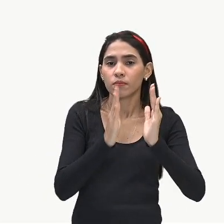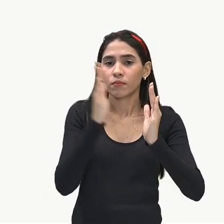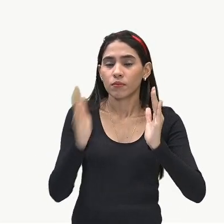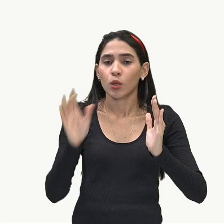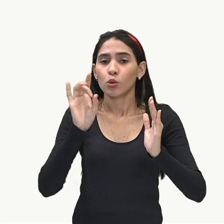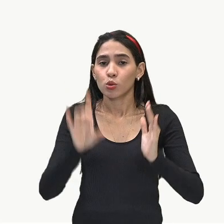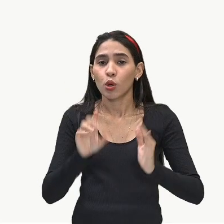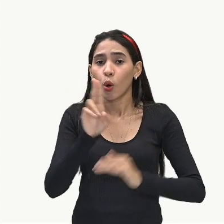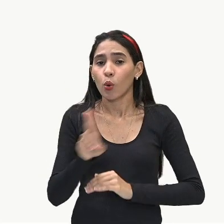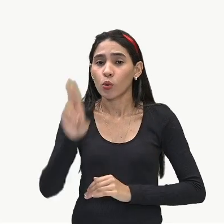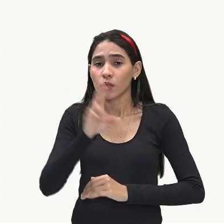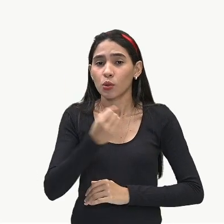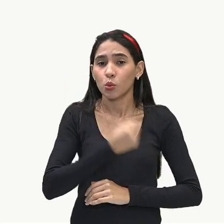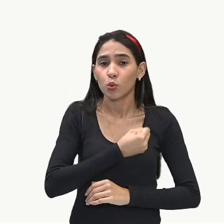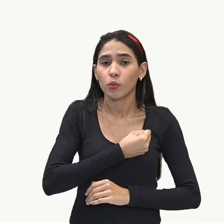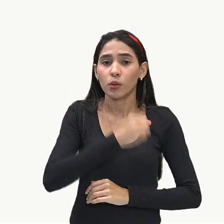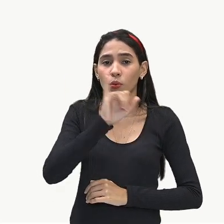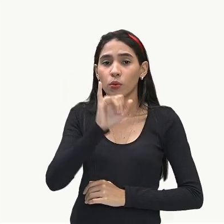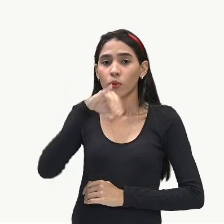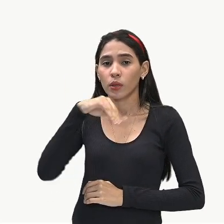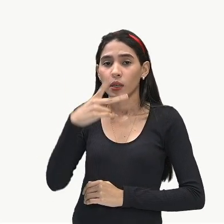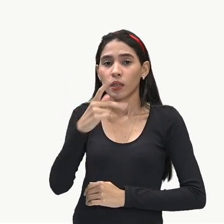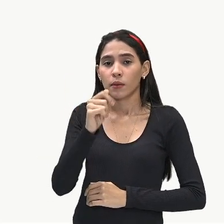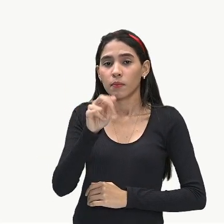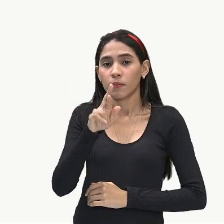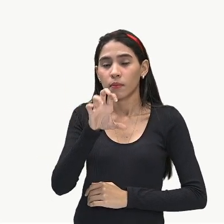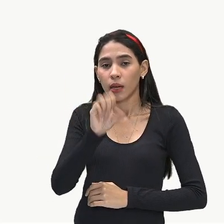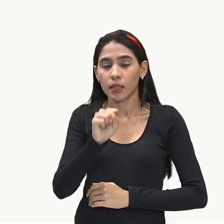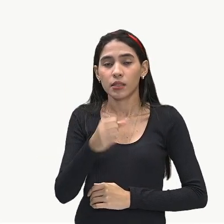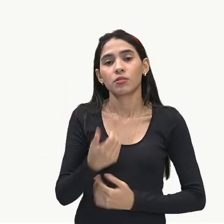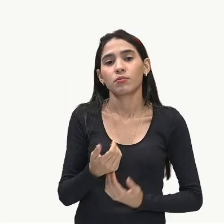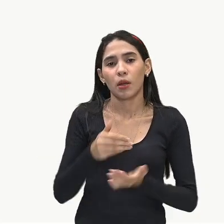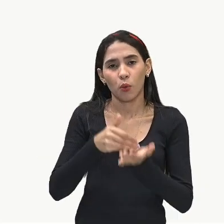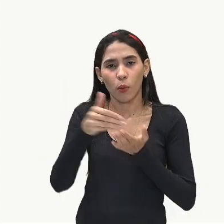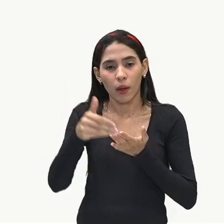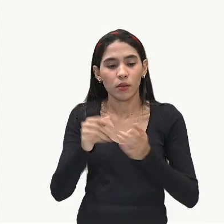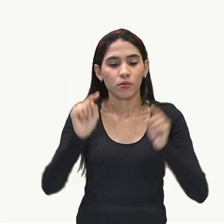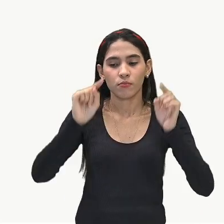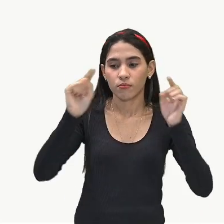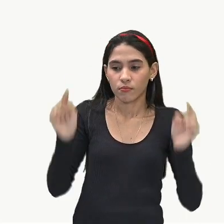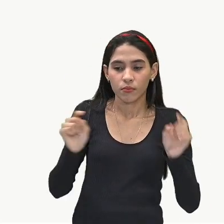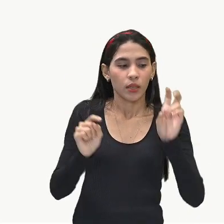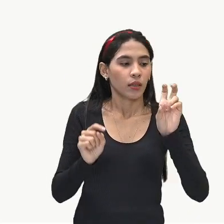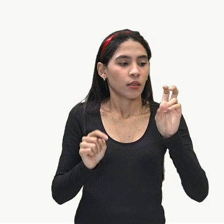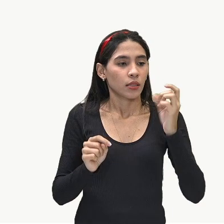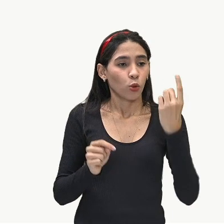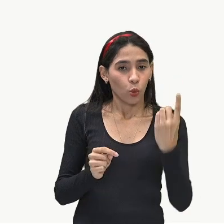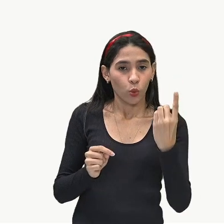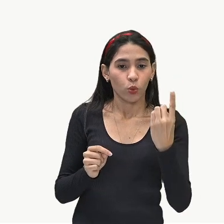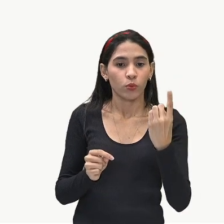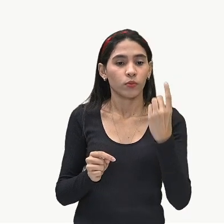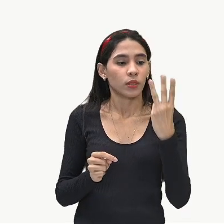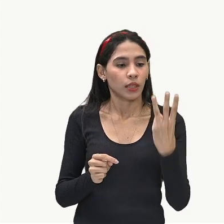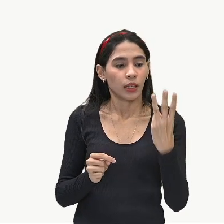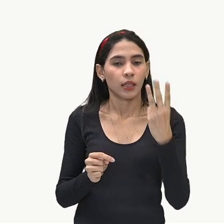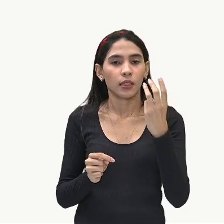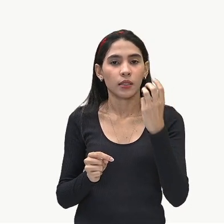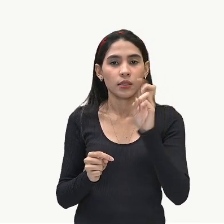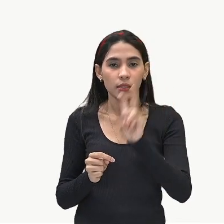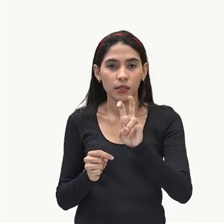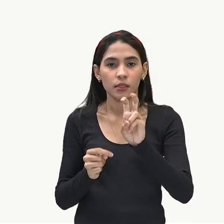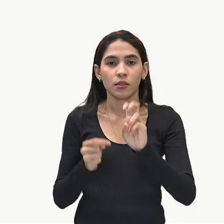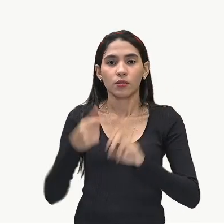números ímpares, por exemplo. Ó. Então, eu começo aqui com 5, com 1, né? 3, 5,